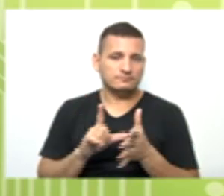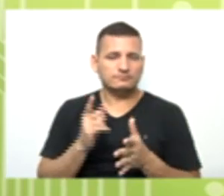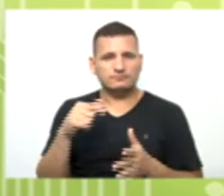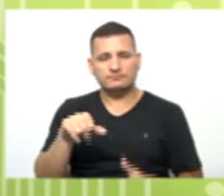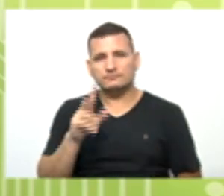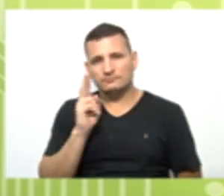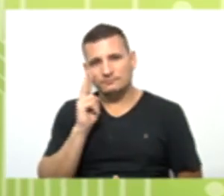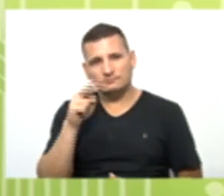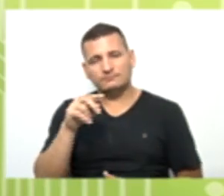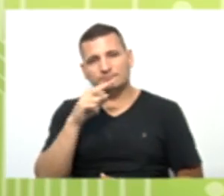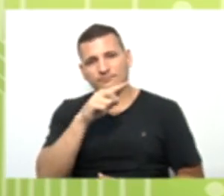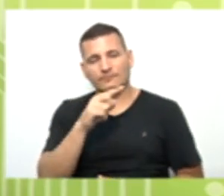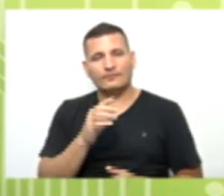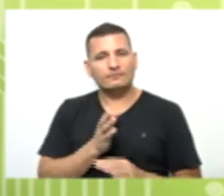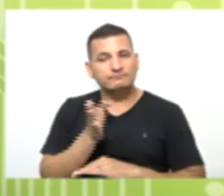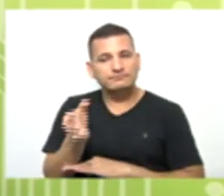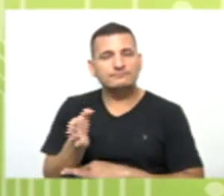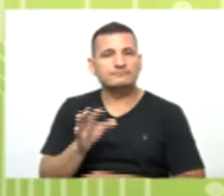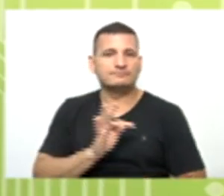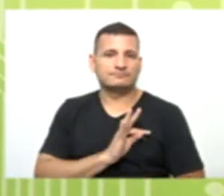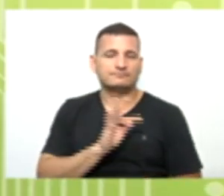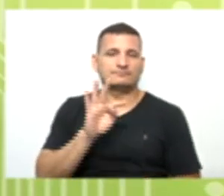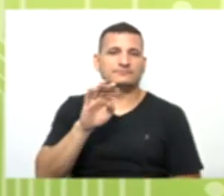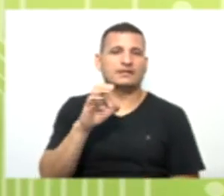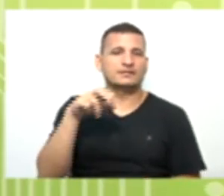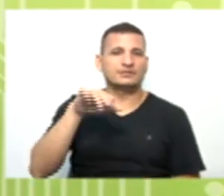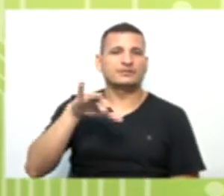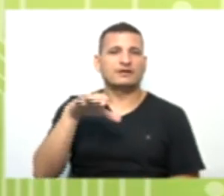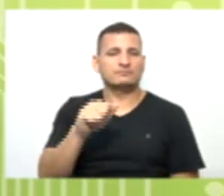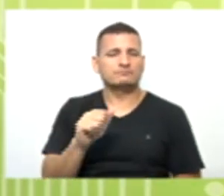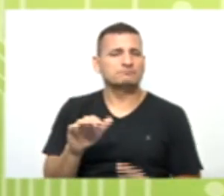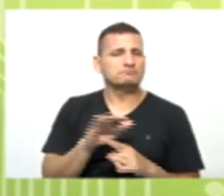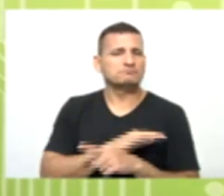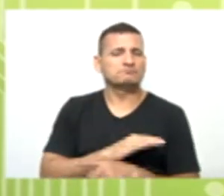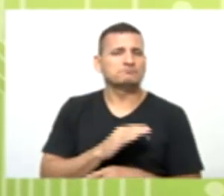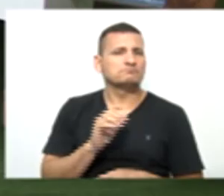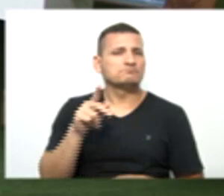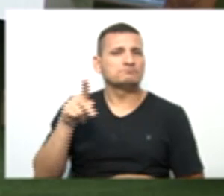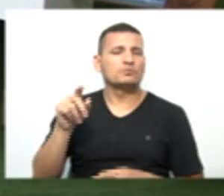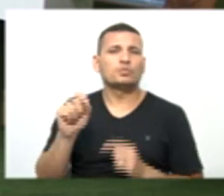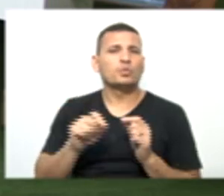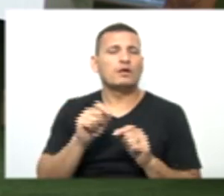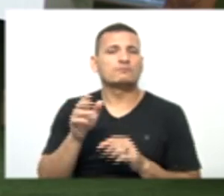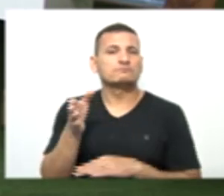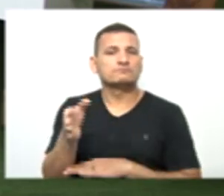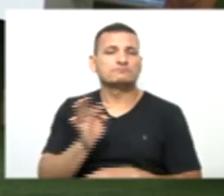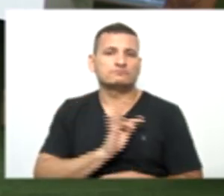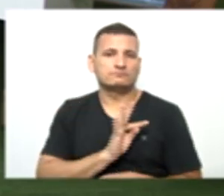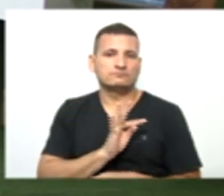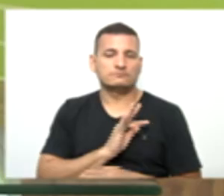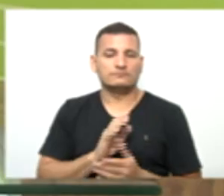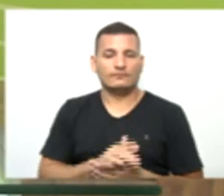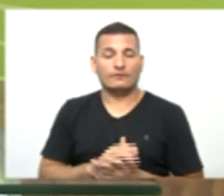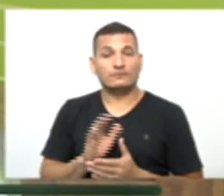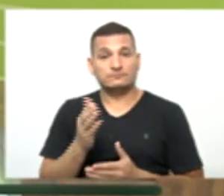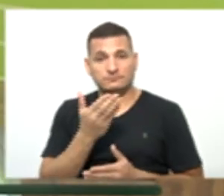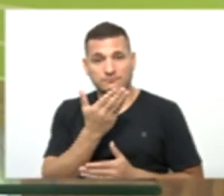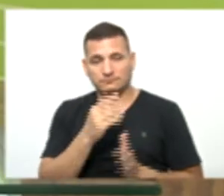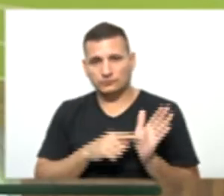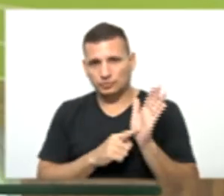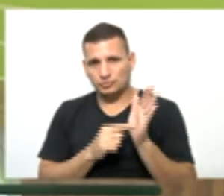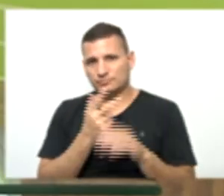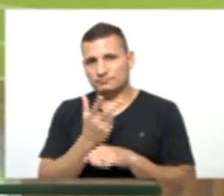no vídeo a visita técnica. E, professora, o que é essa visita técnica? Bem, como restou mostrado